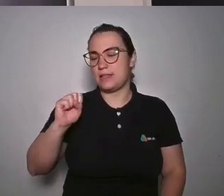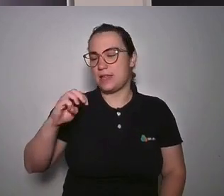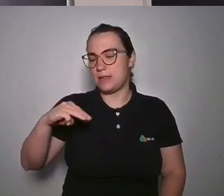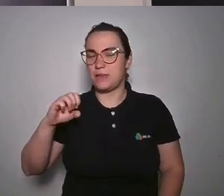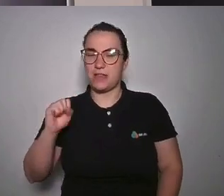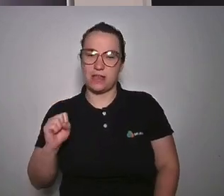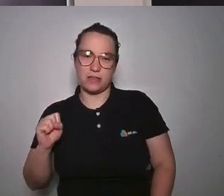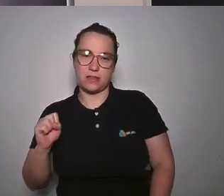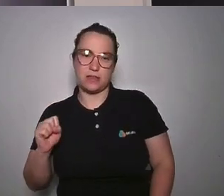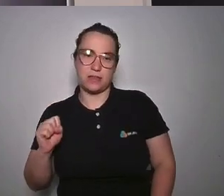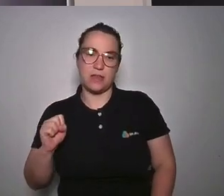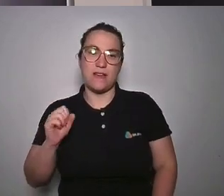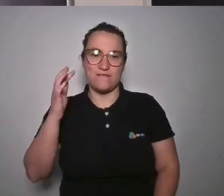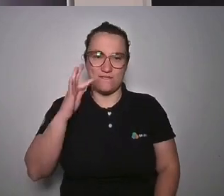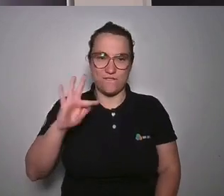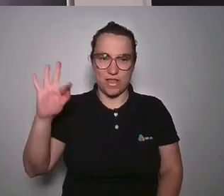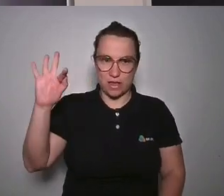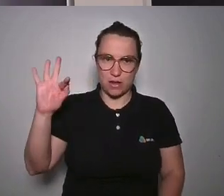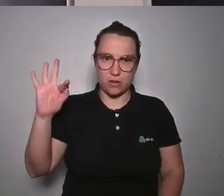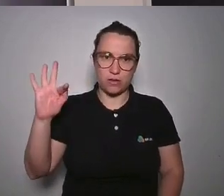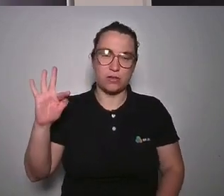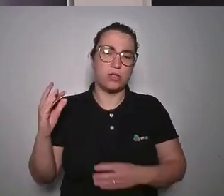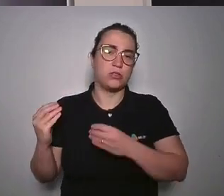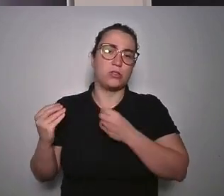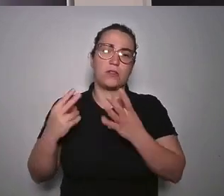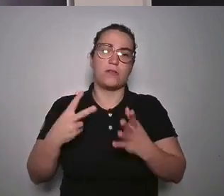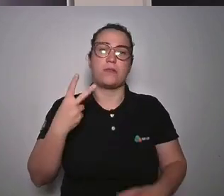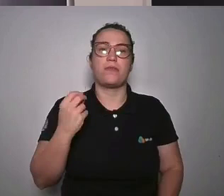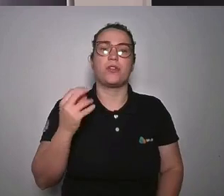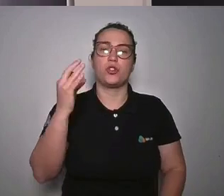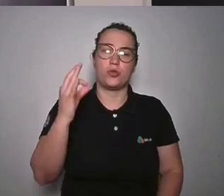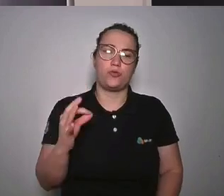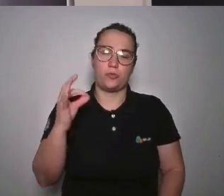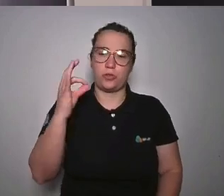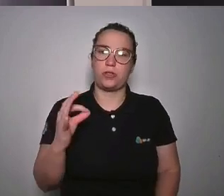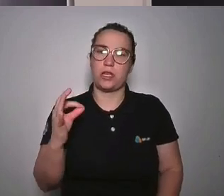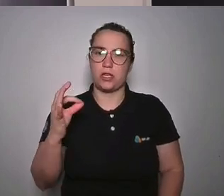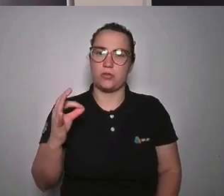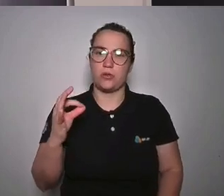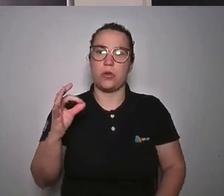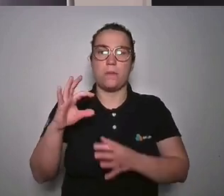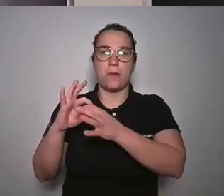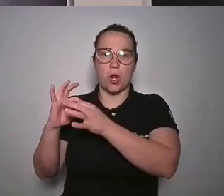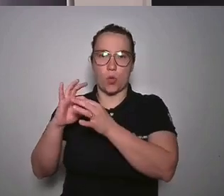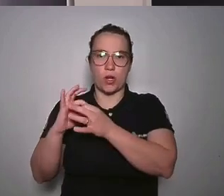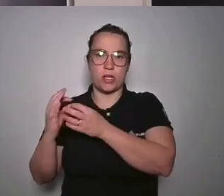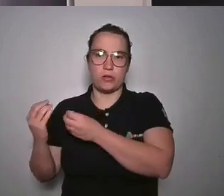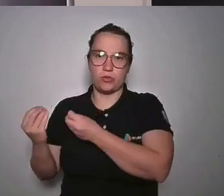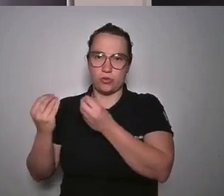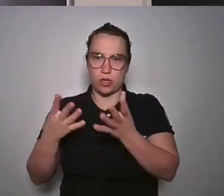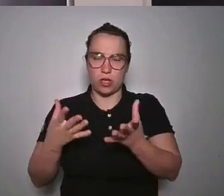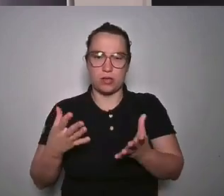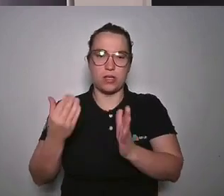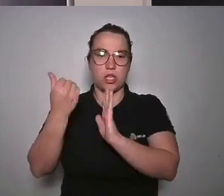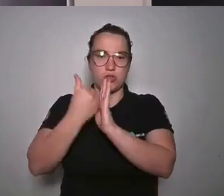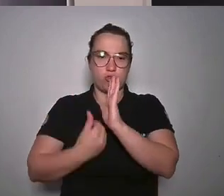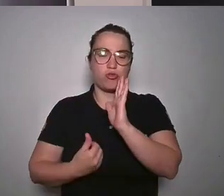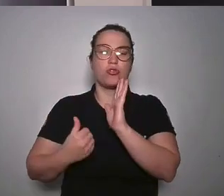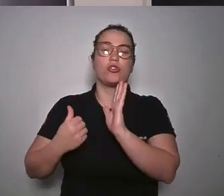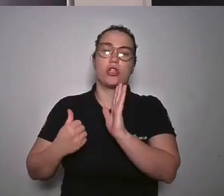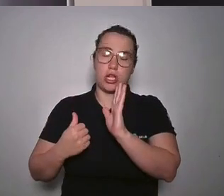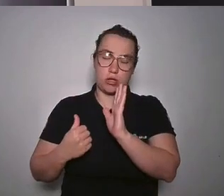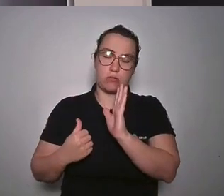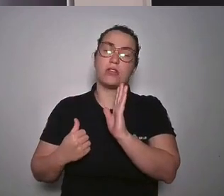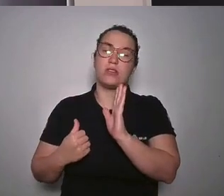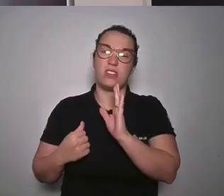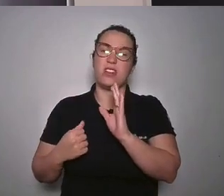o ICMS federal. Nós devolvemos 20% para a União, já descontado na fonte,